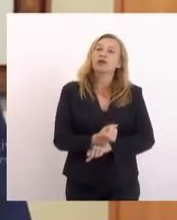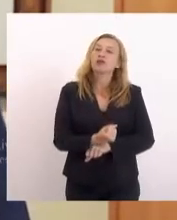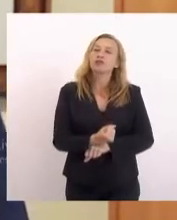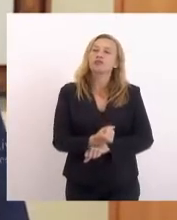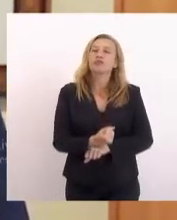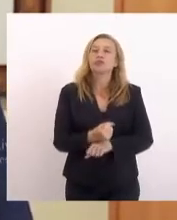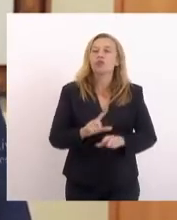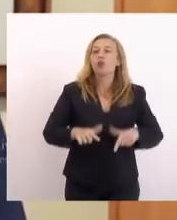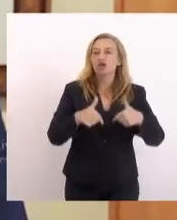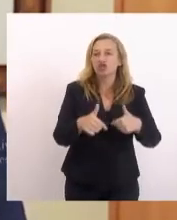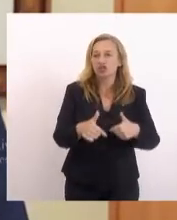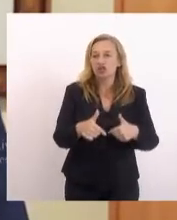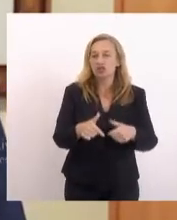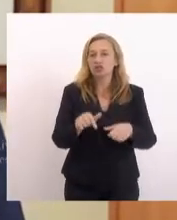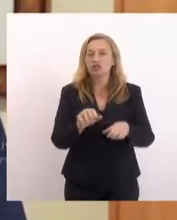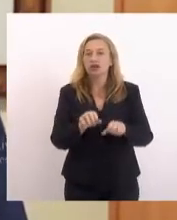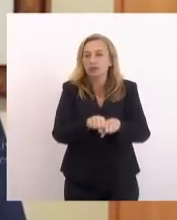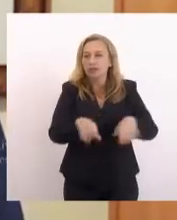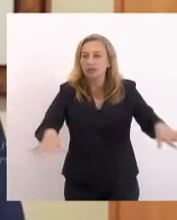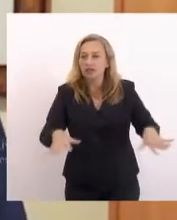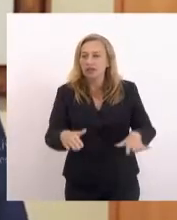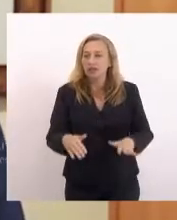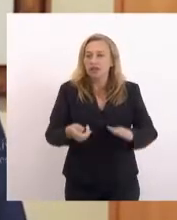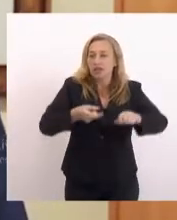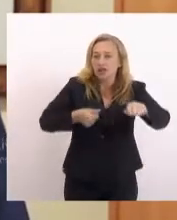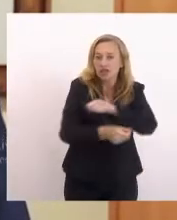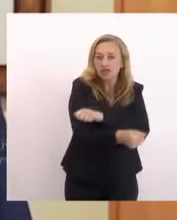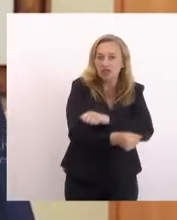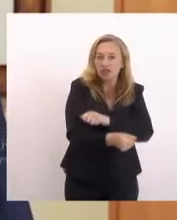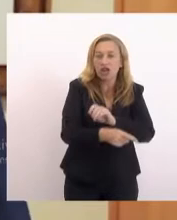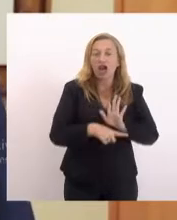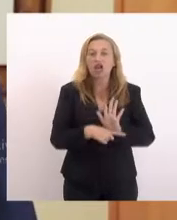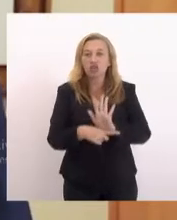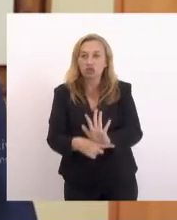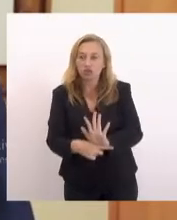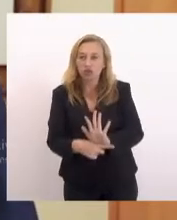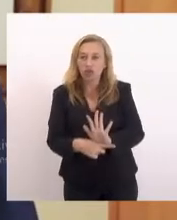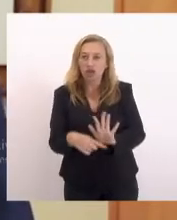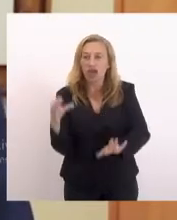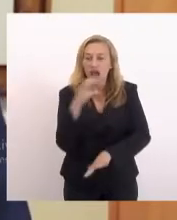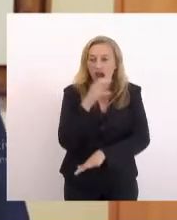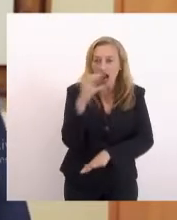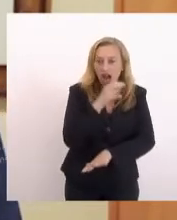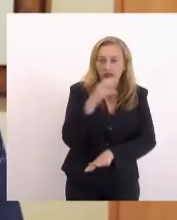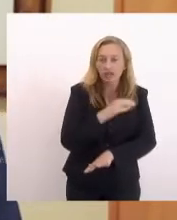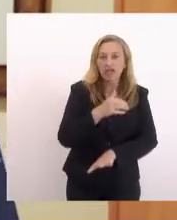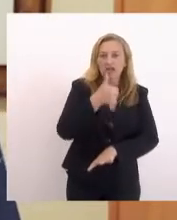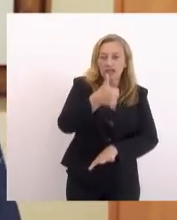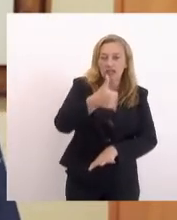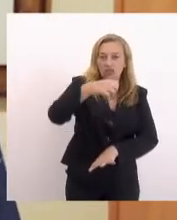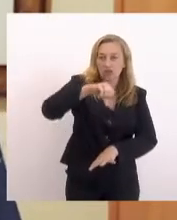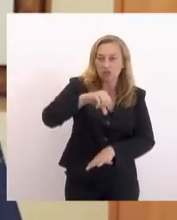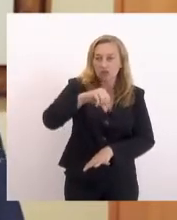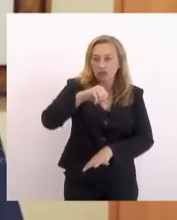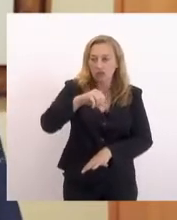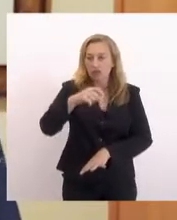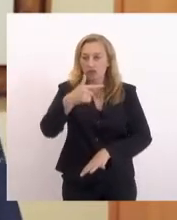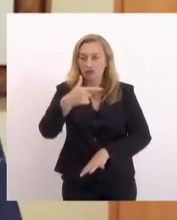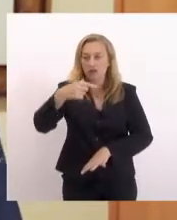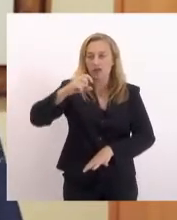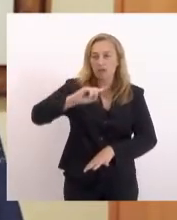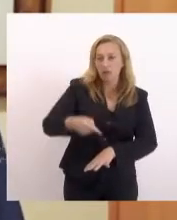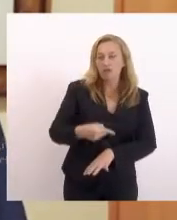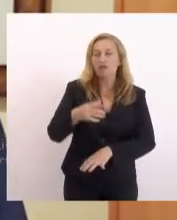da pandemia, investimos na concessão do auxílio emergencial a 129 mil famílias e desempregados. E